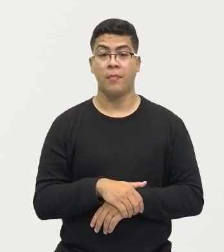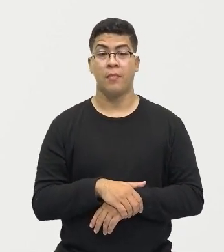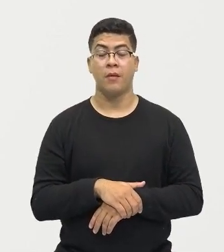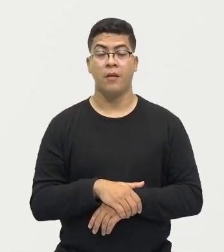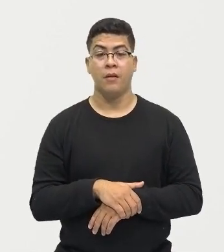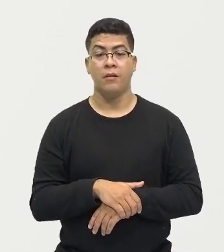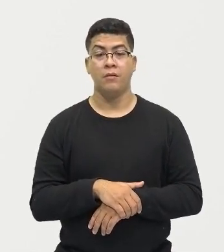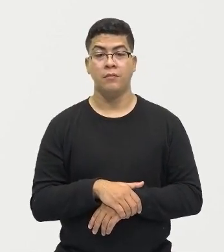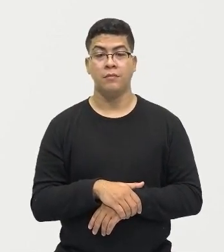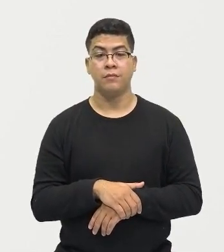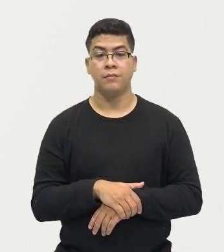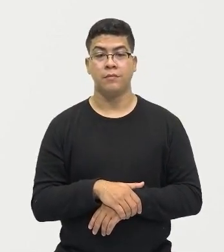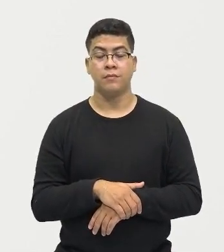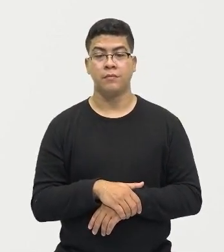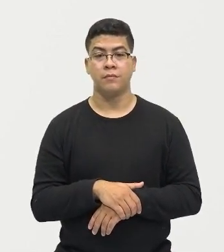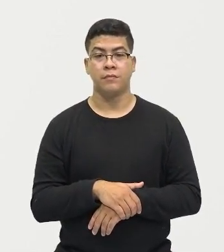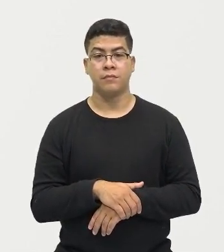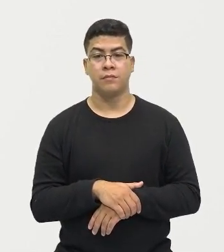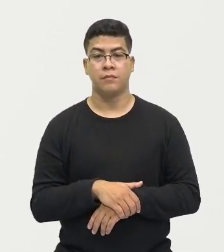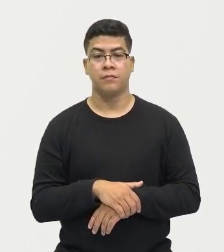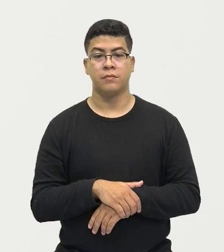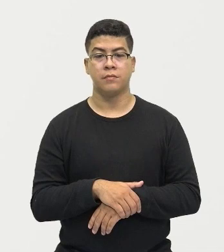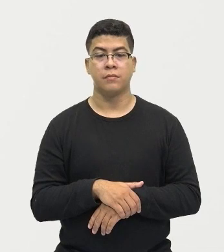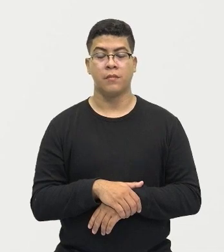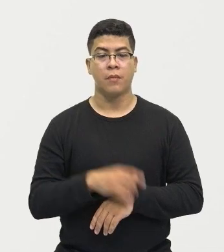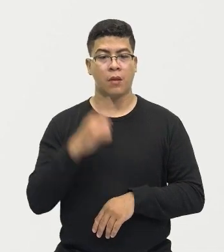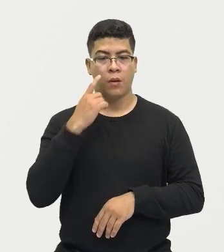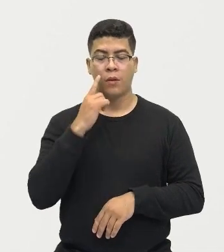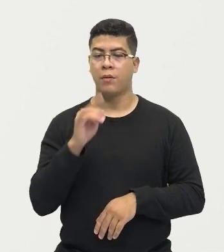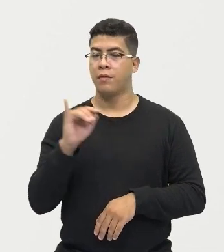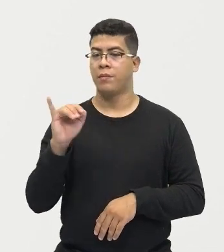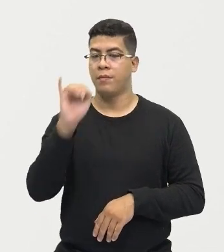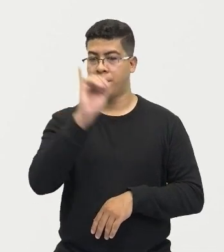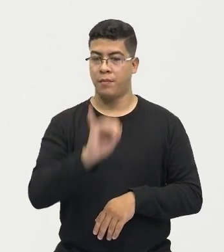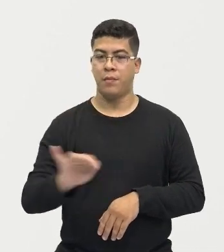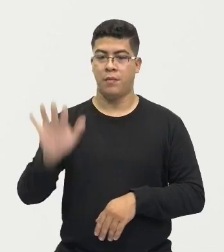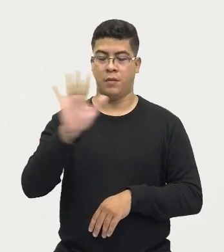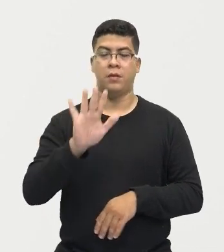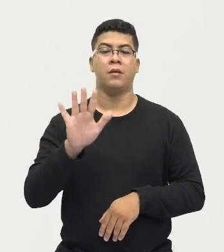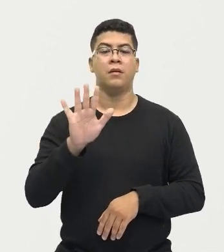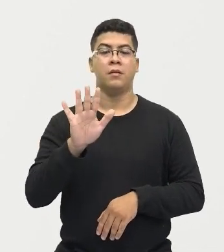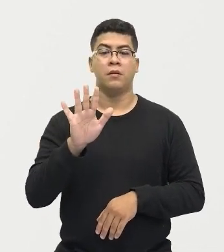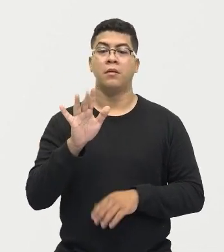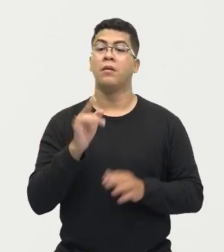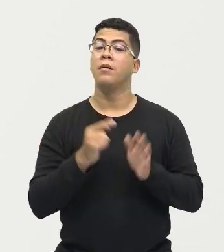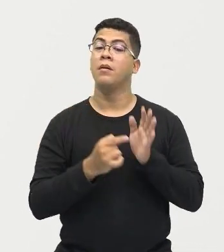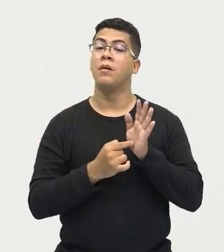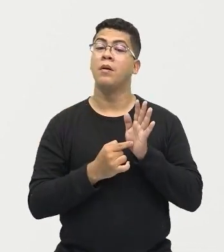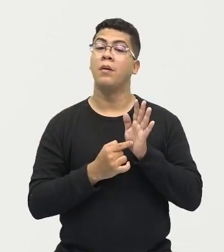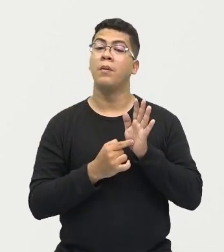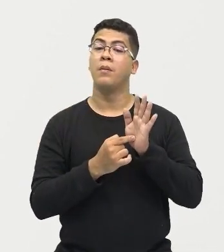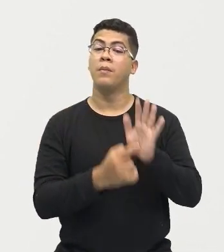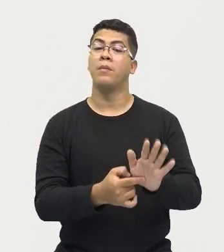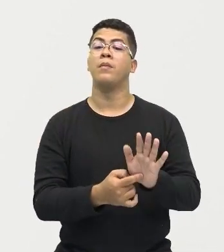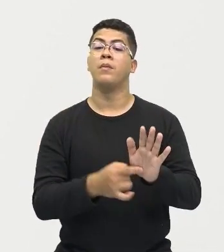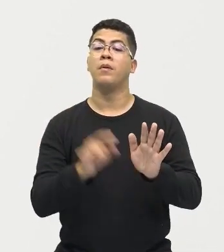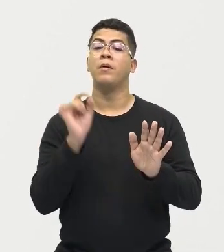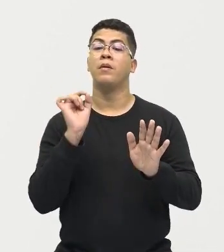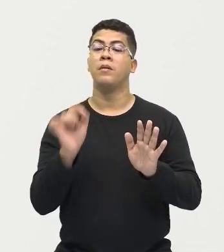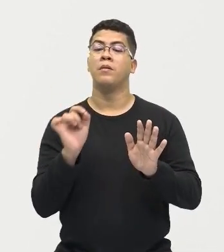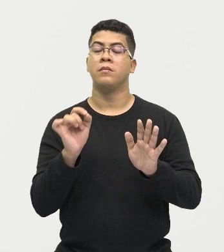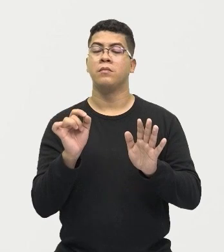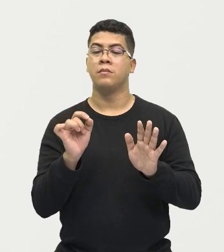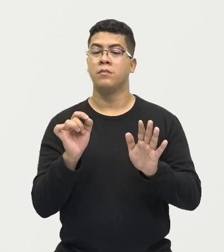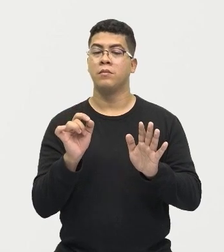o mesmo. Imagens, quando você diz bem assim, ó, imagens. Quem mostram que o